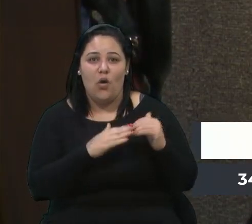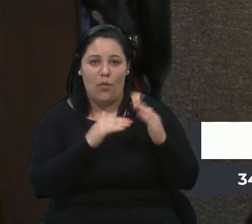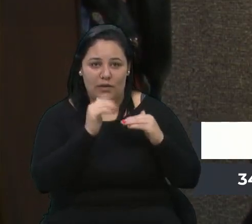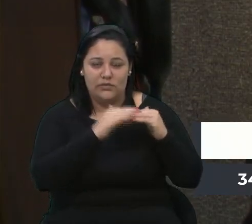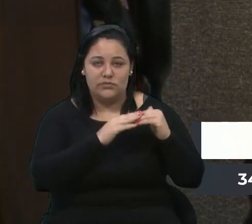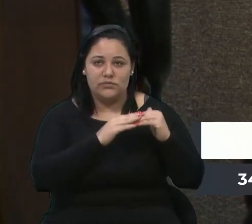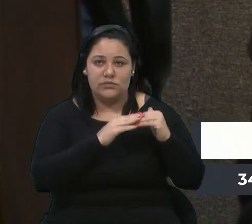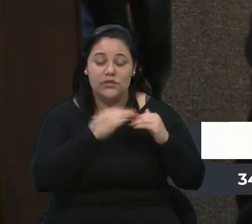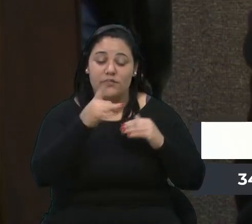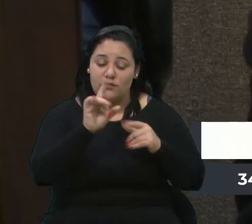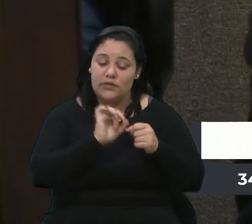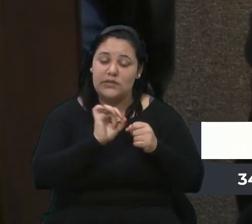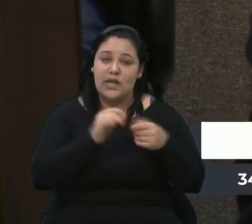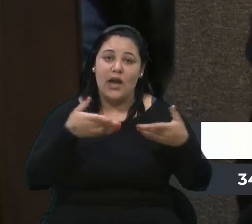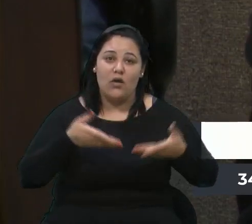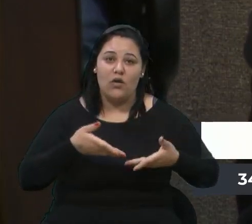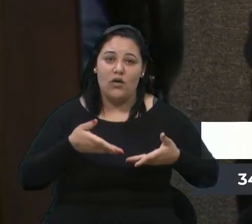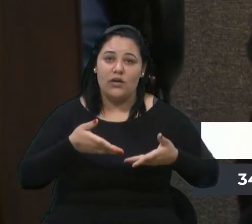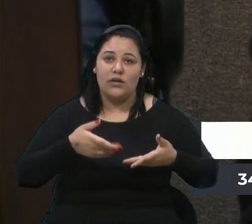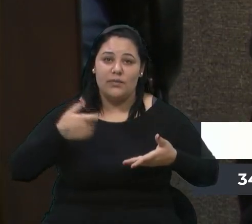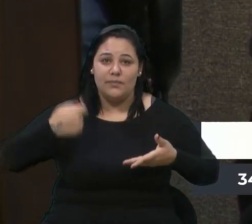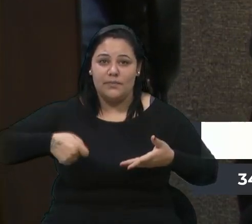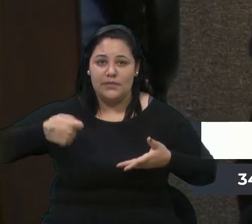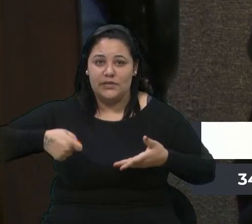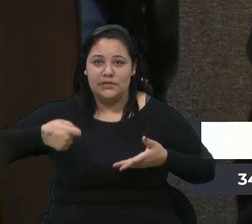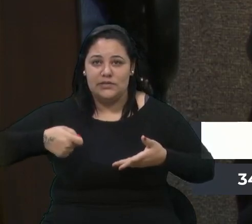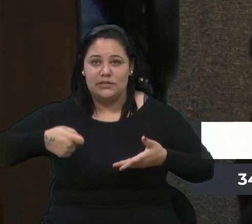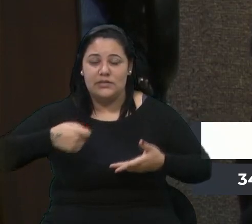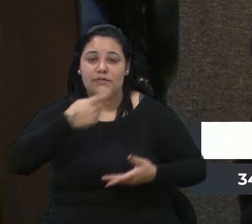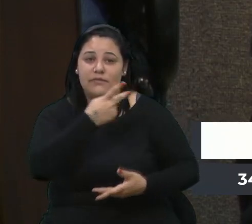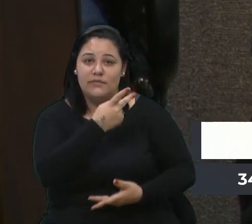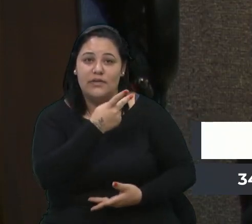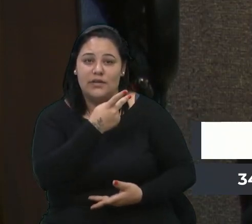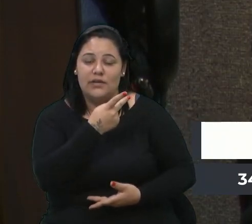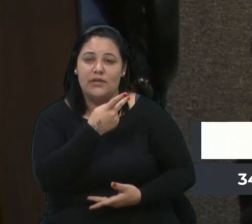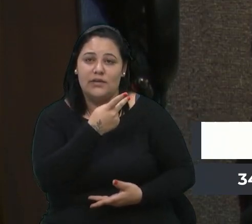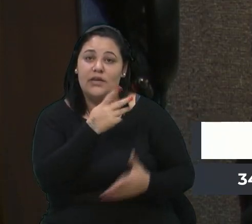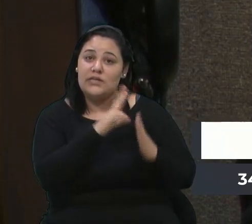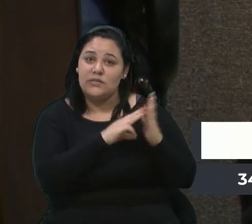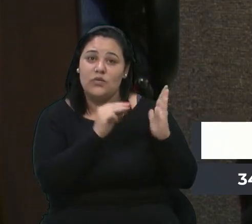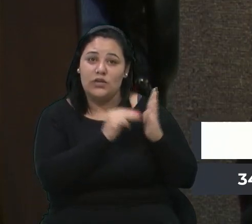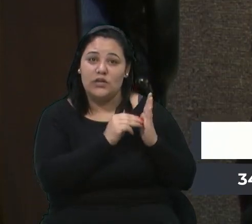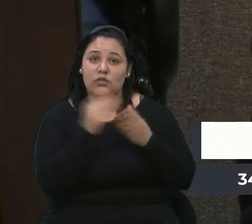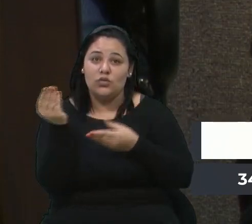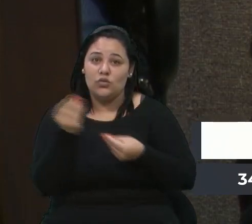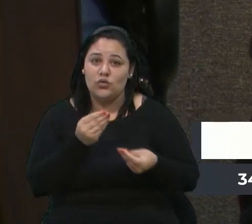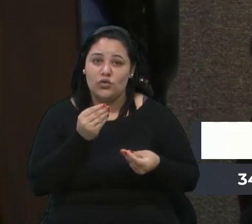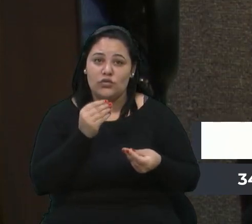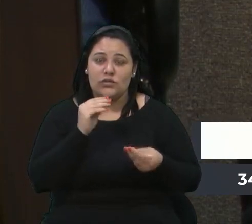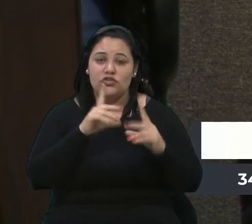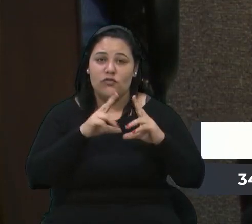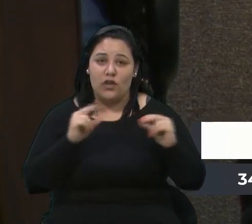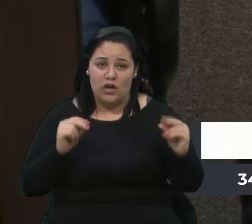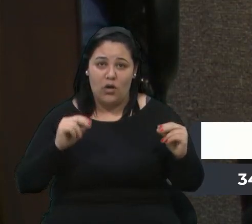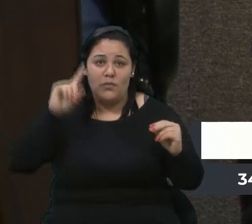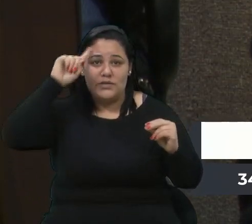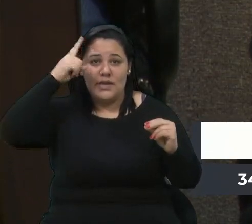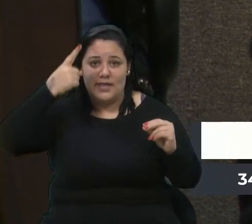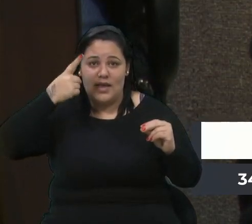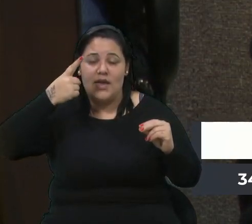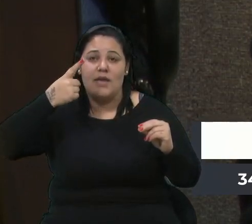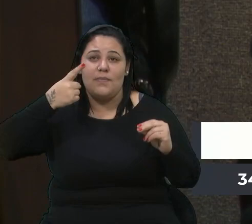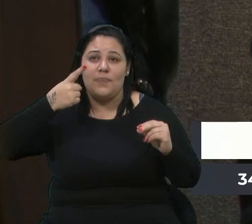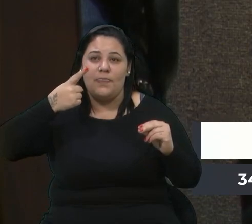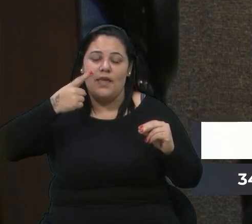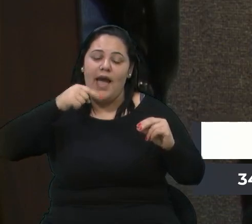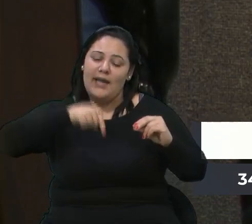feitas nesse modal que o senhor trouxe aí a ideia, mas a gente também tem que aqui não arrumar